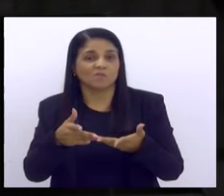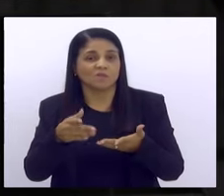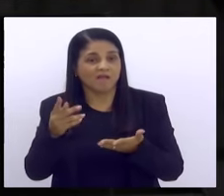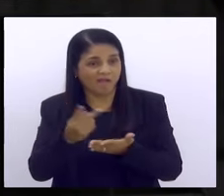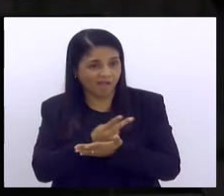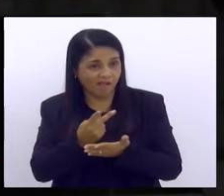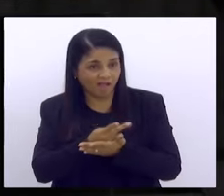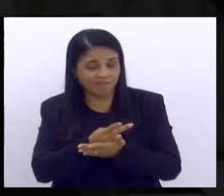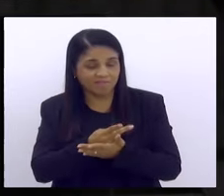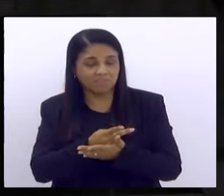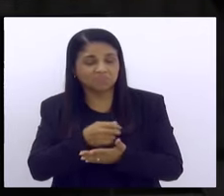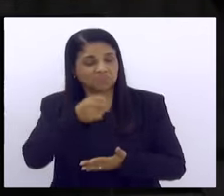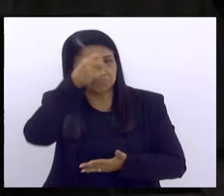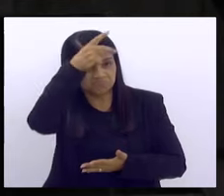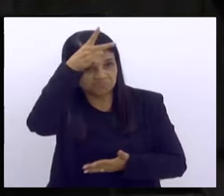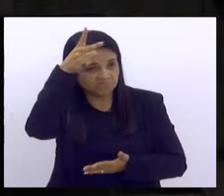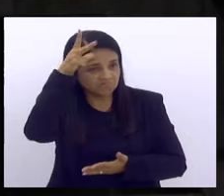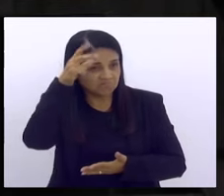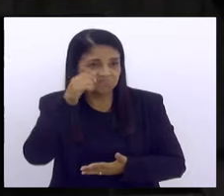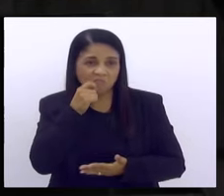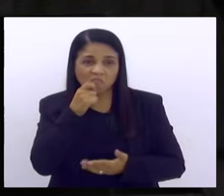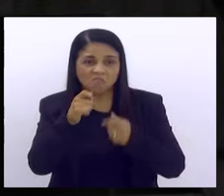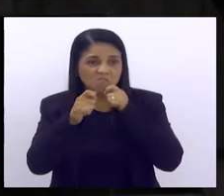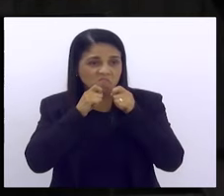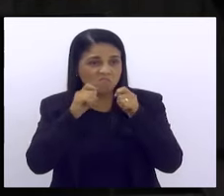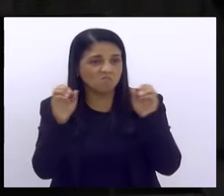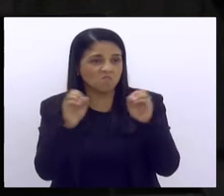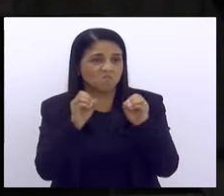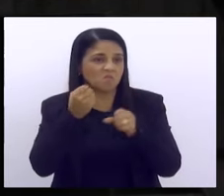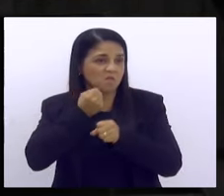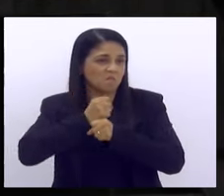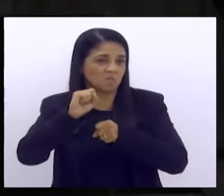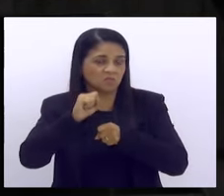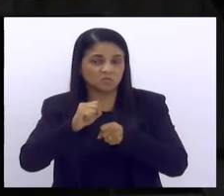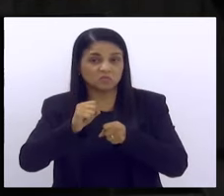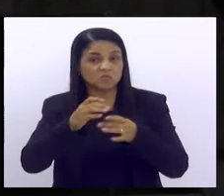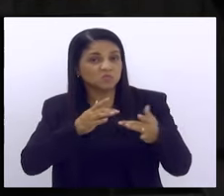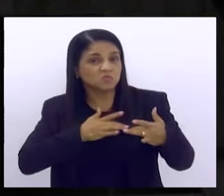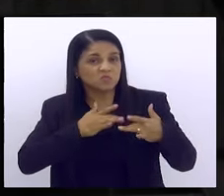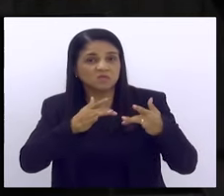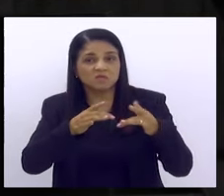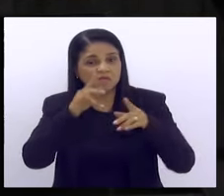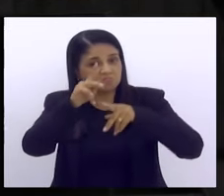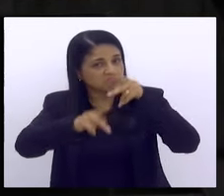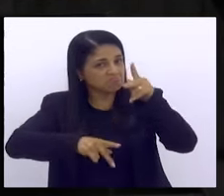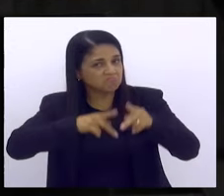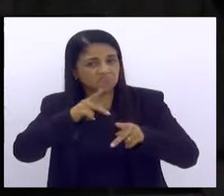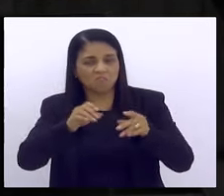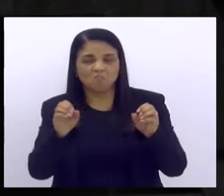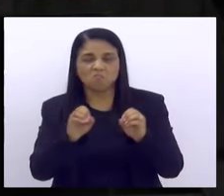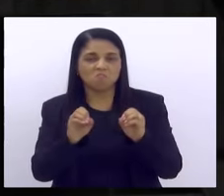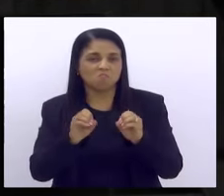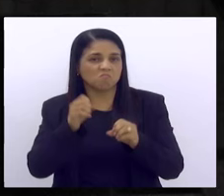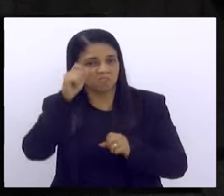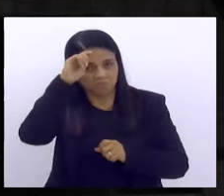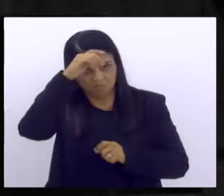não vejo ele dar uma nota de repúdio. Eu não vejo ele se solidarizar com o povo do Rio de Janeiro.